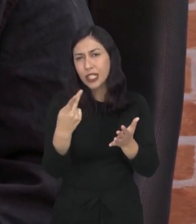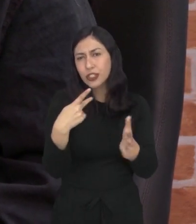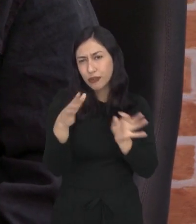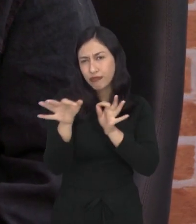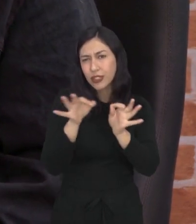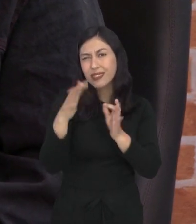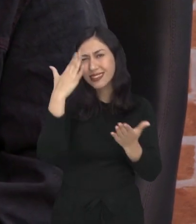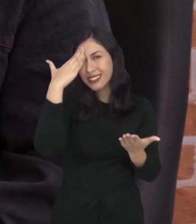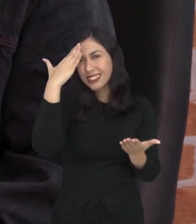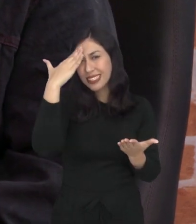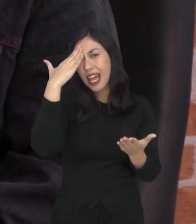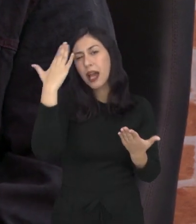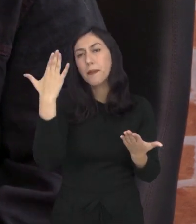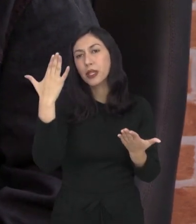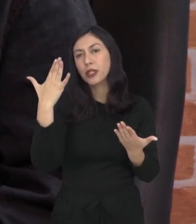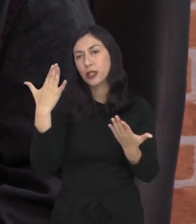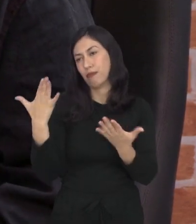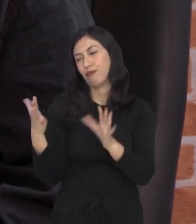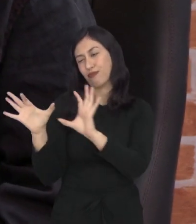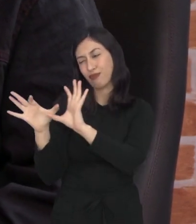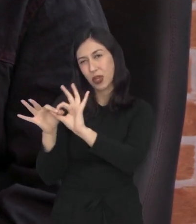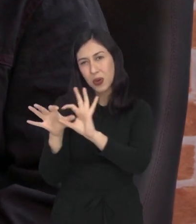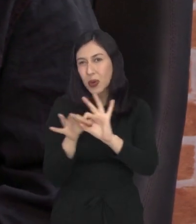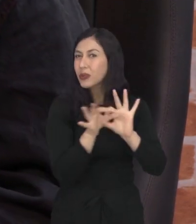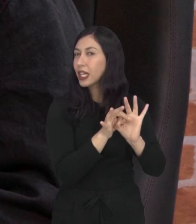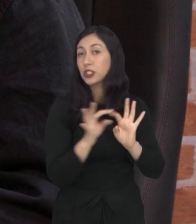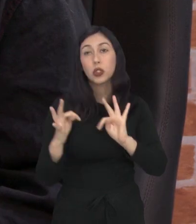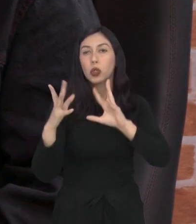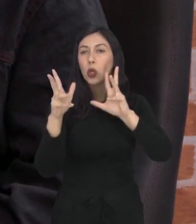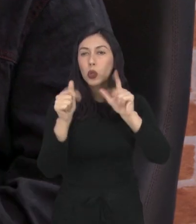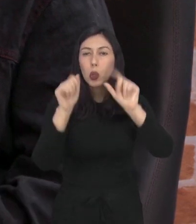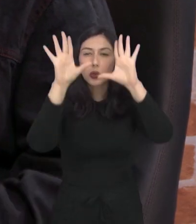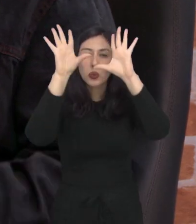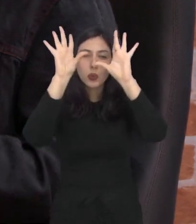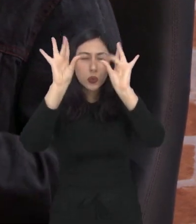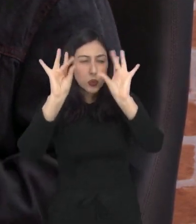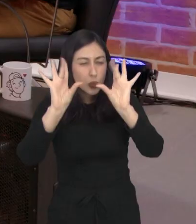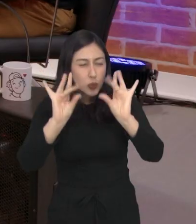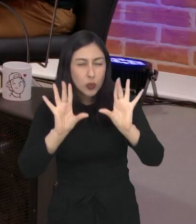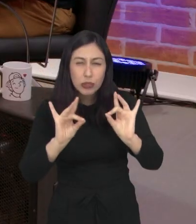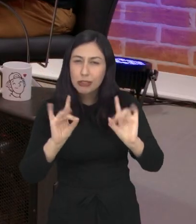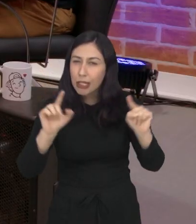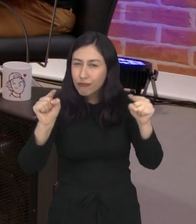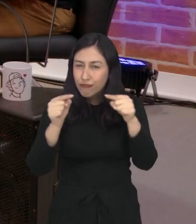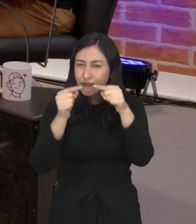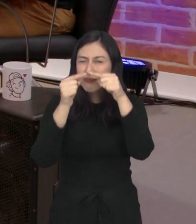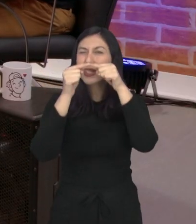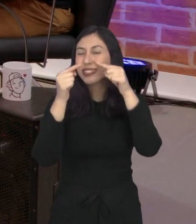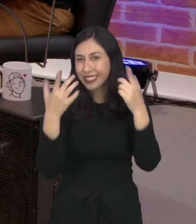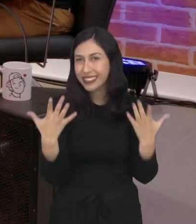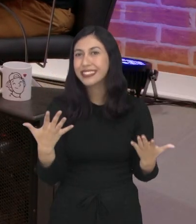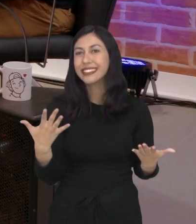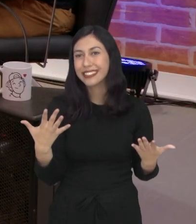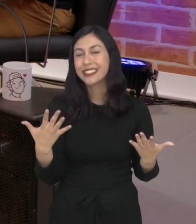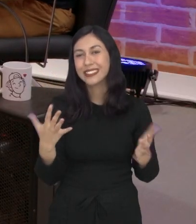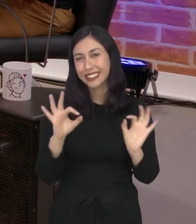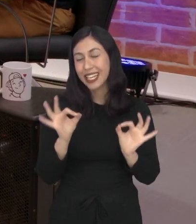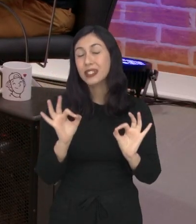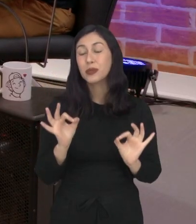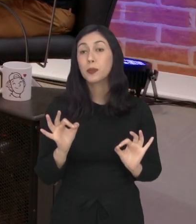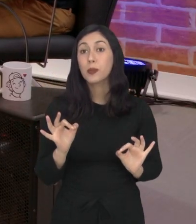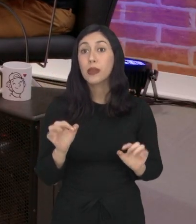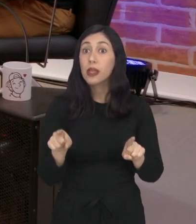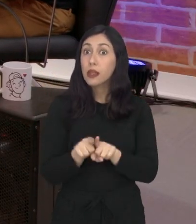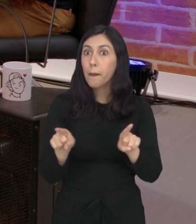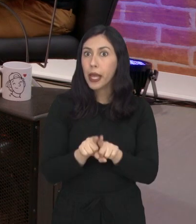isso, a gente sabe que o todo compõe, né? Tipo, nada é por acaso, então, tipo assim... Nada tá à toa na parada, à toa, né? Exato. Então, assim,